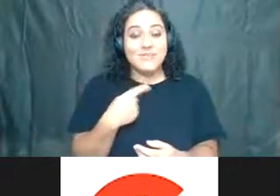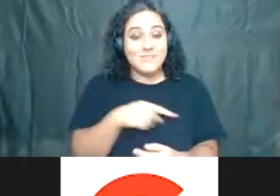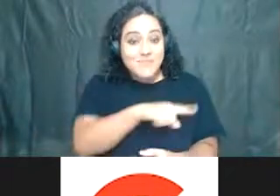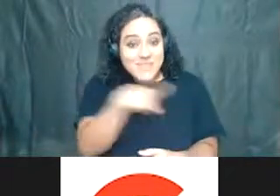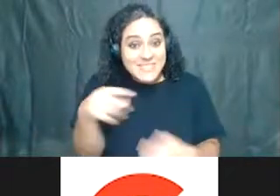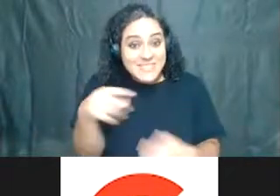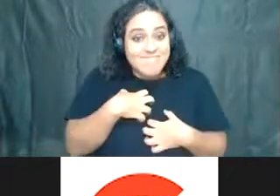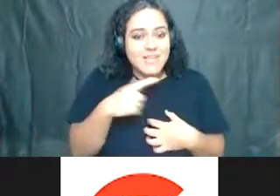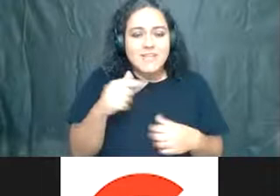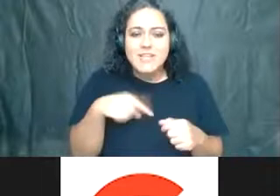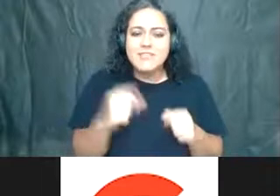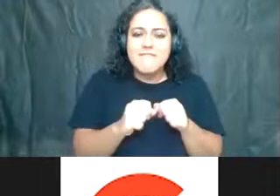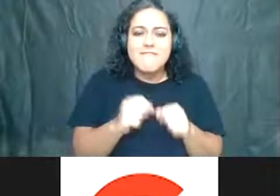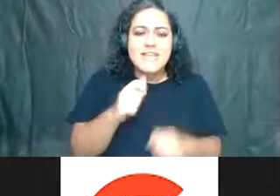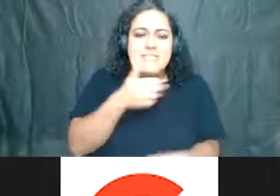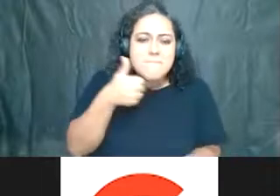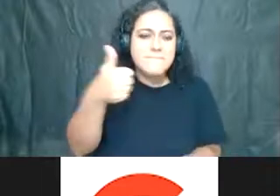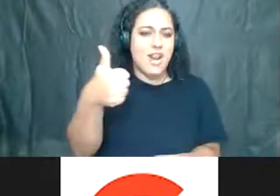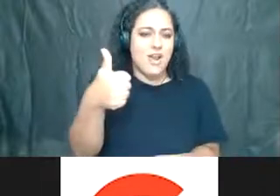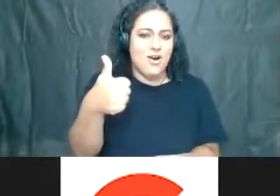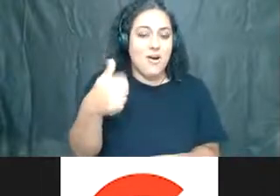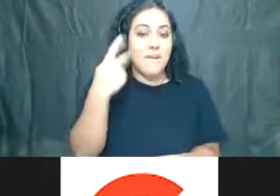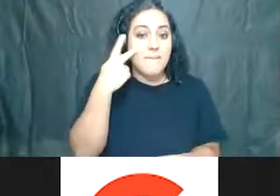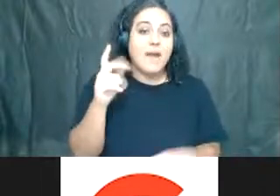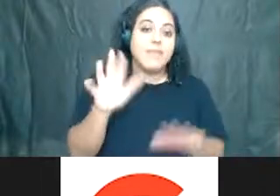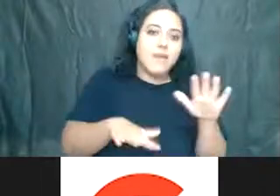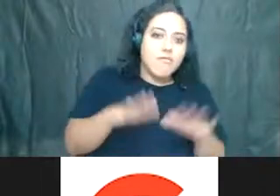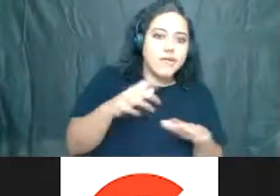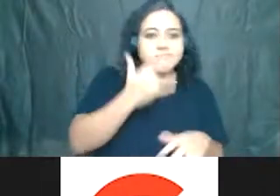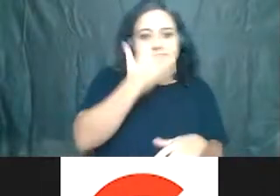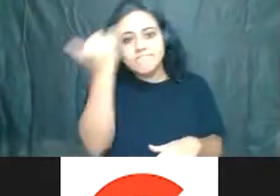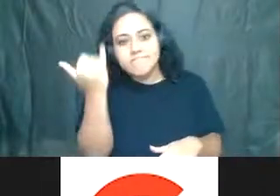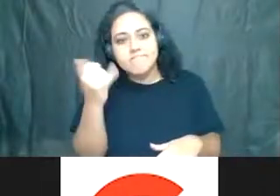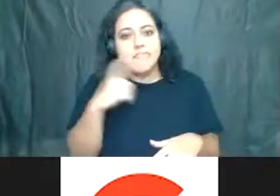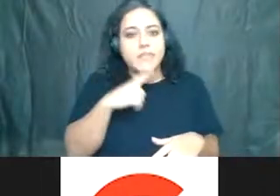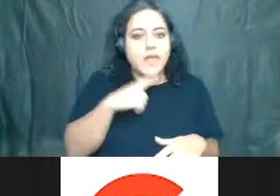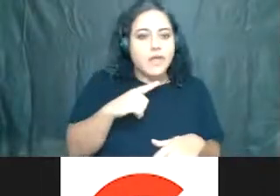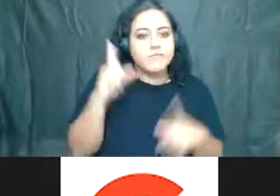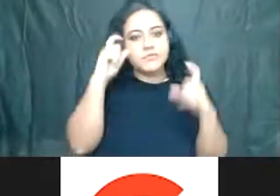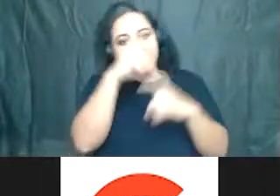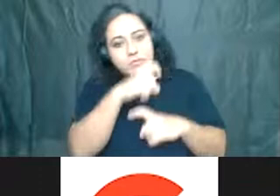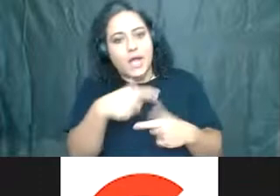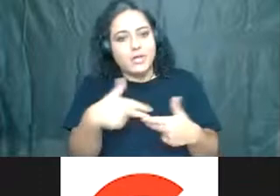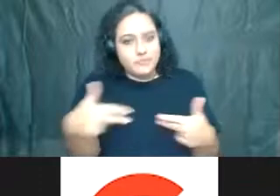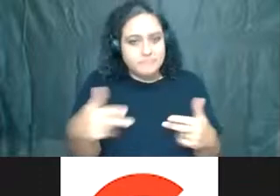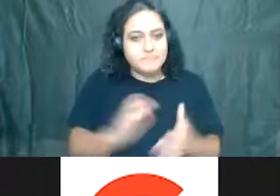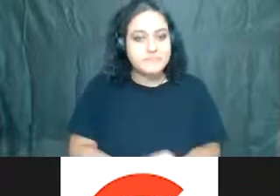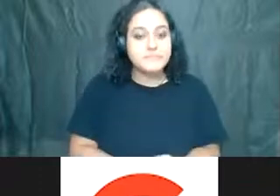fizemos o melhor para vocês, apesar de, possivelmente, algumas pessoas terem alguma dificuldade, tá bom?